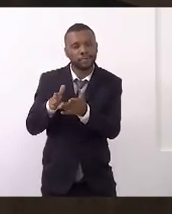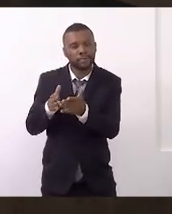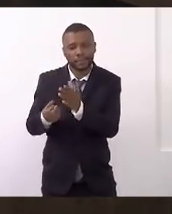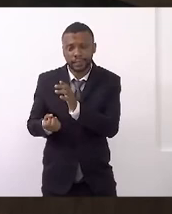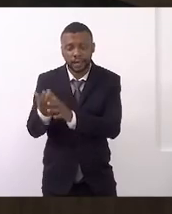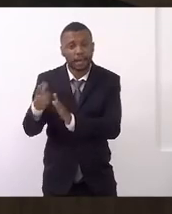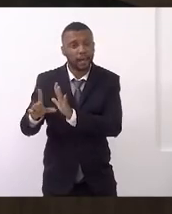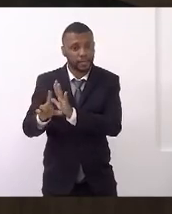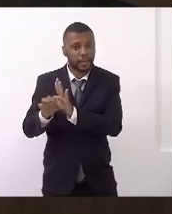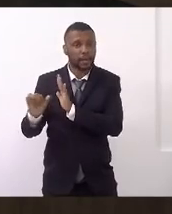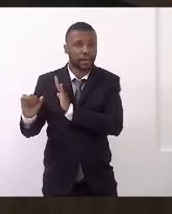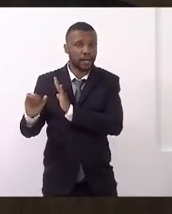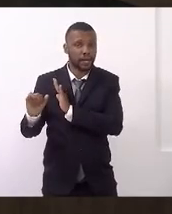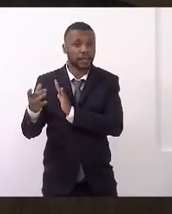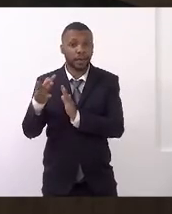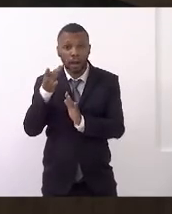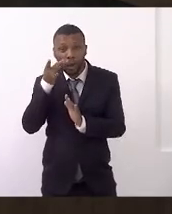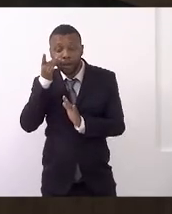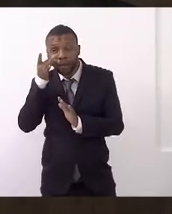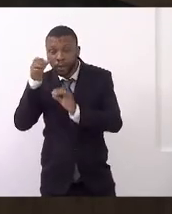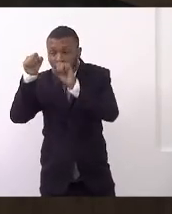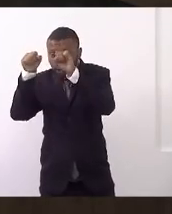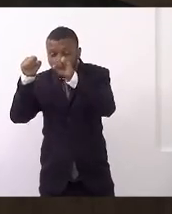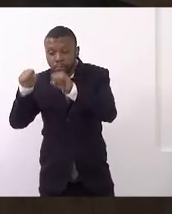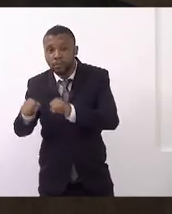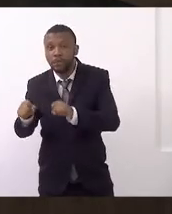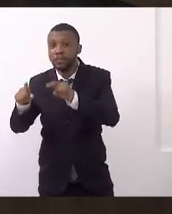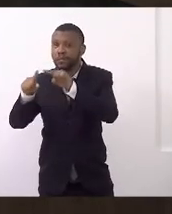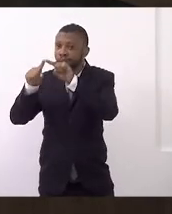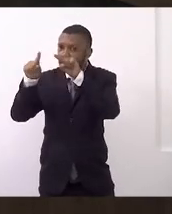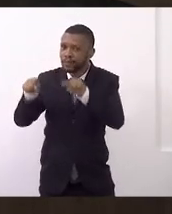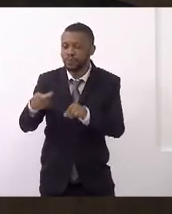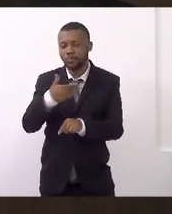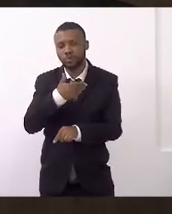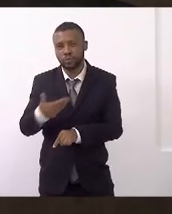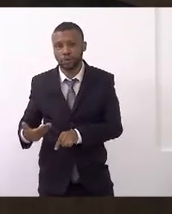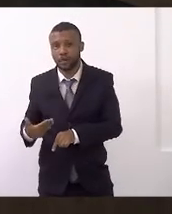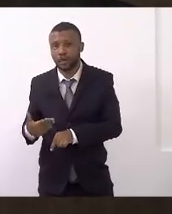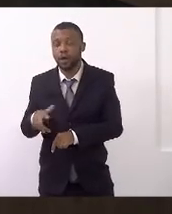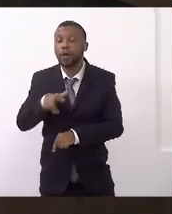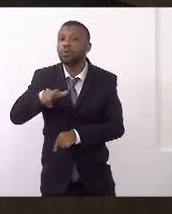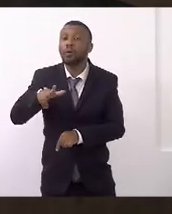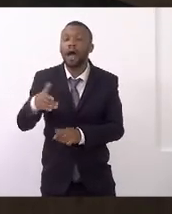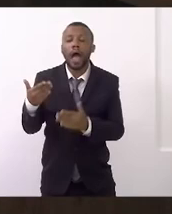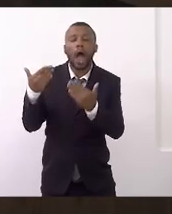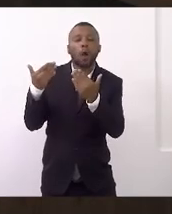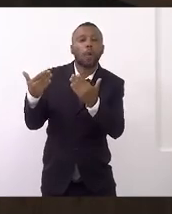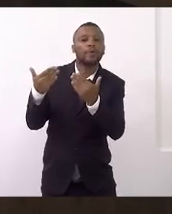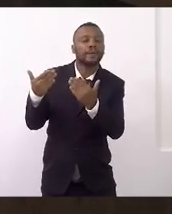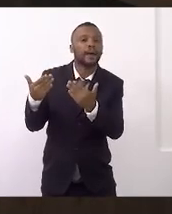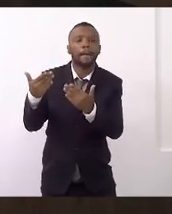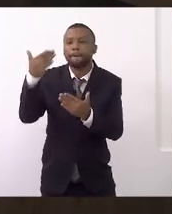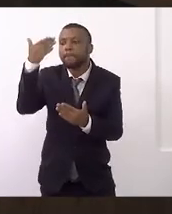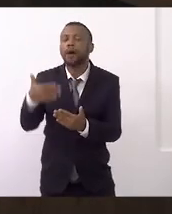agente público não seja considerado elemento de prova. Mas aí eu vejo dois problemas.